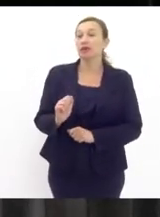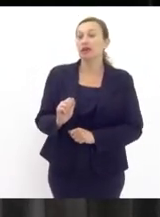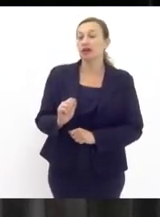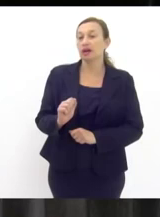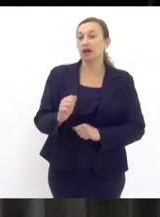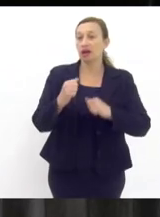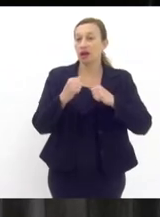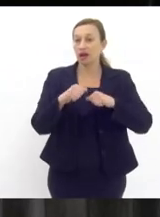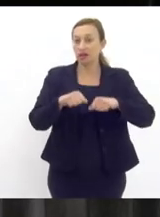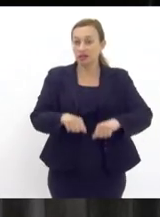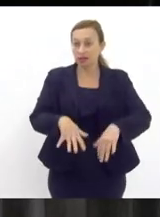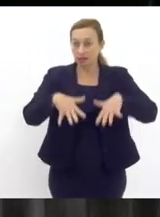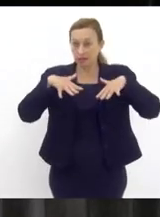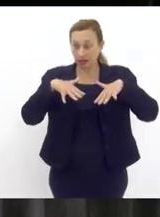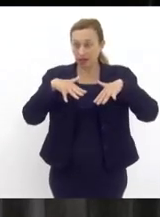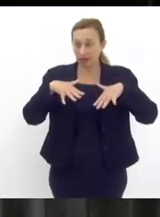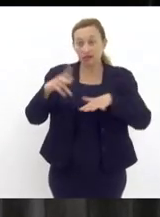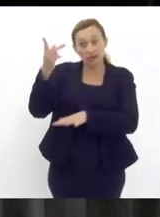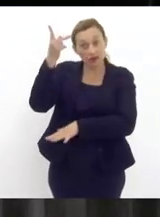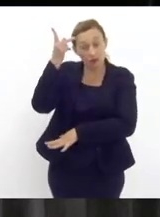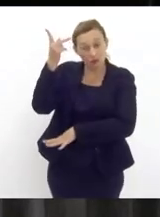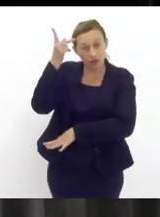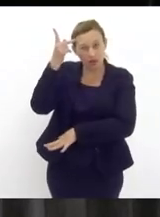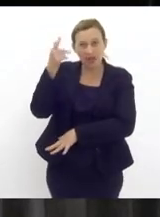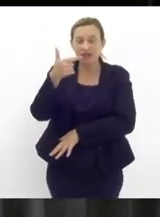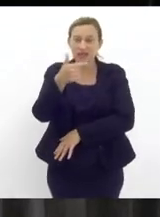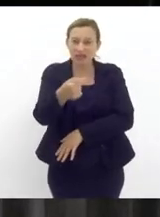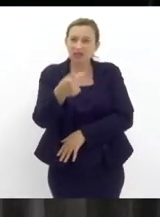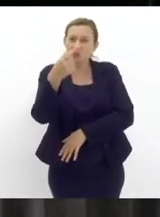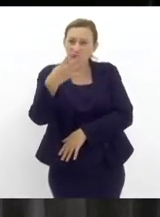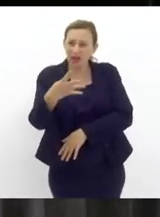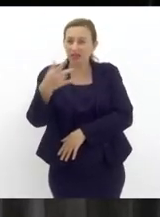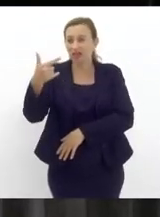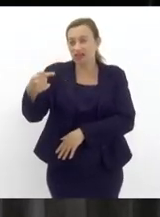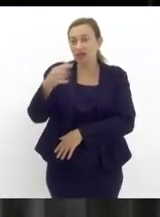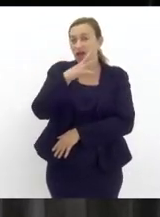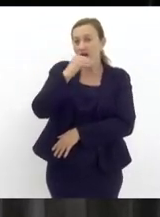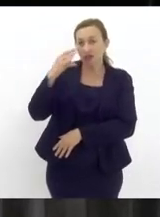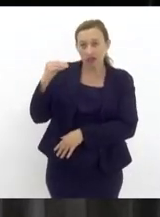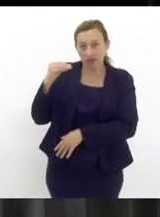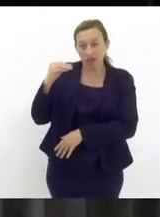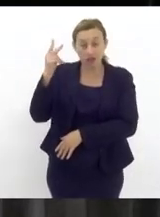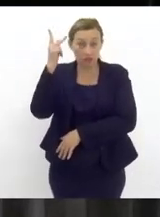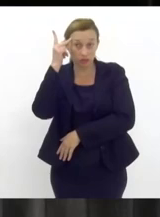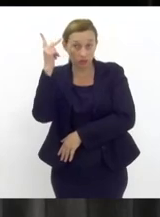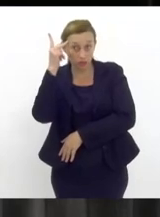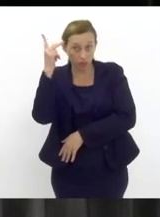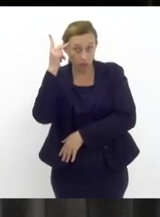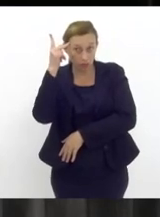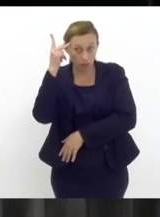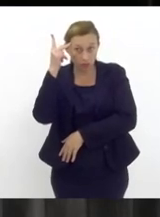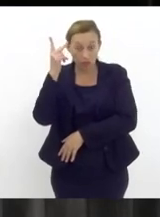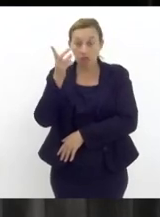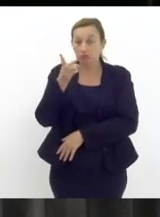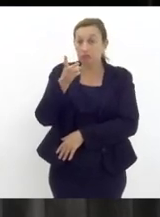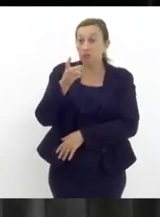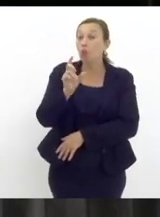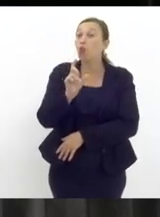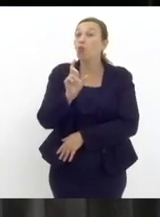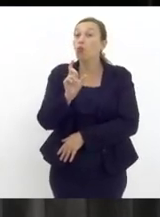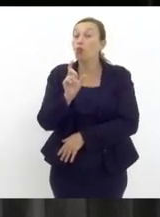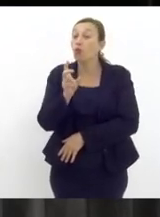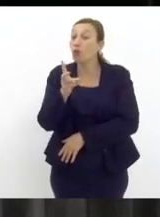estadual e Unicef com a participação de 747 adolescente na grande São Paulo identificou que